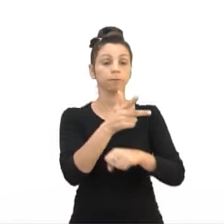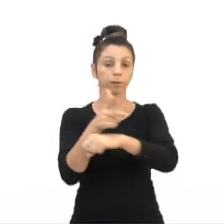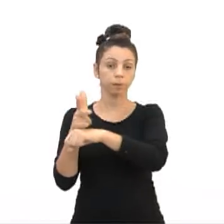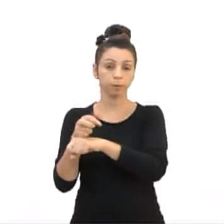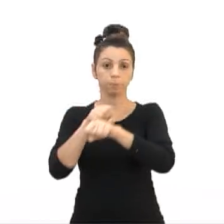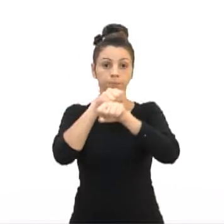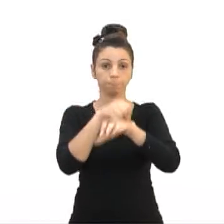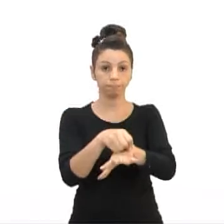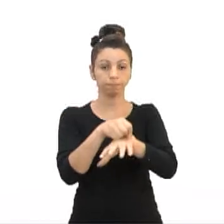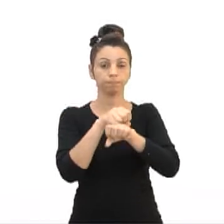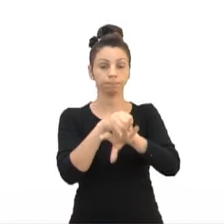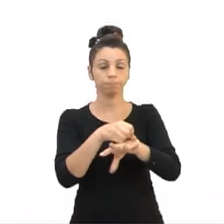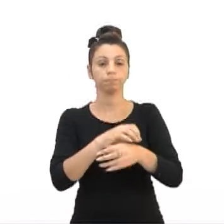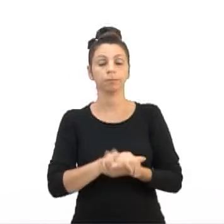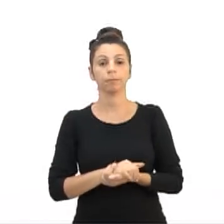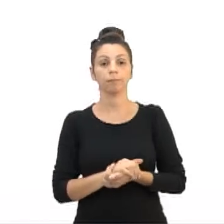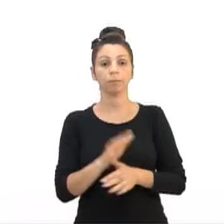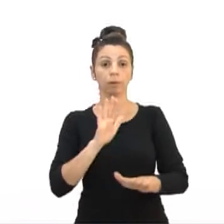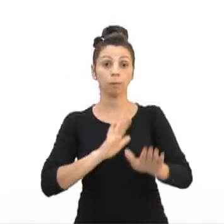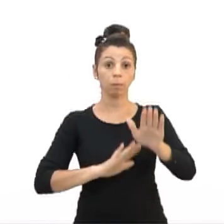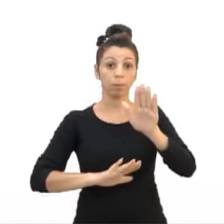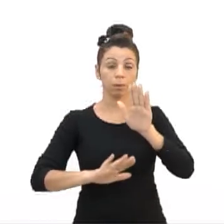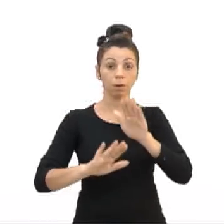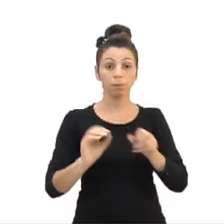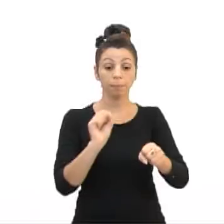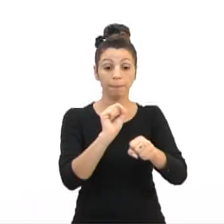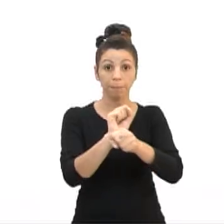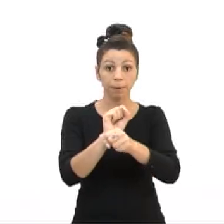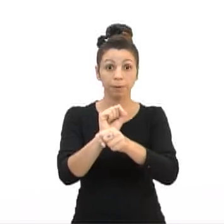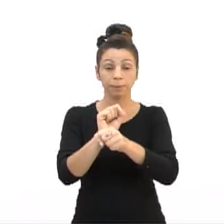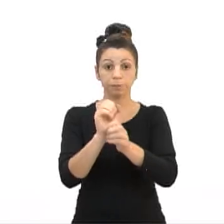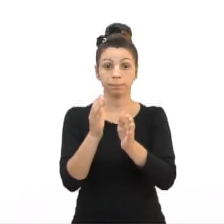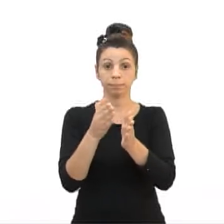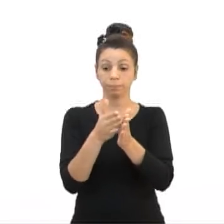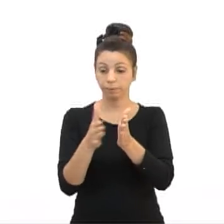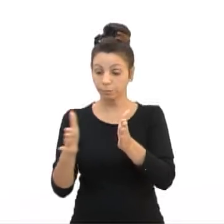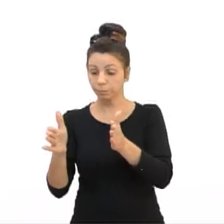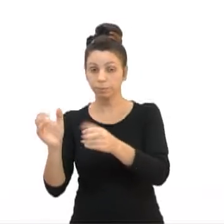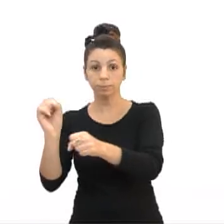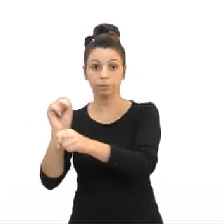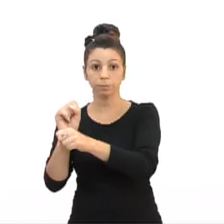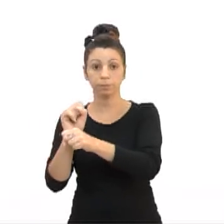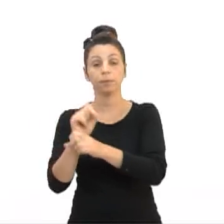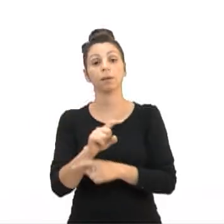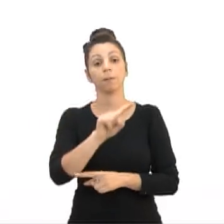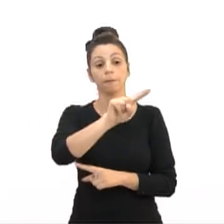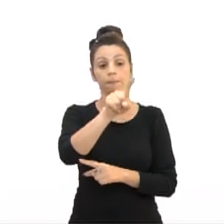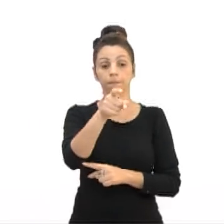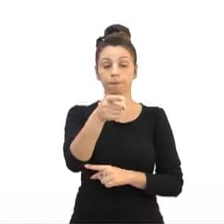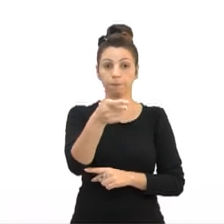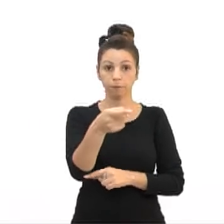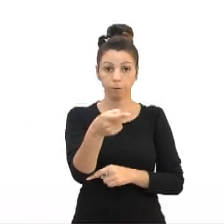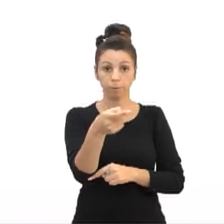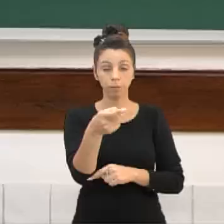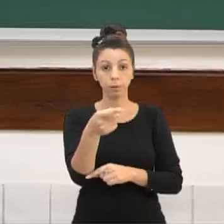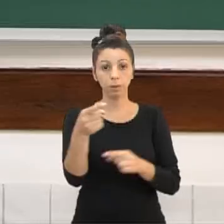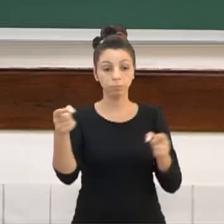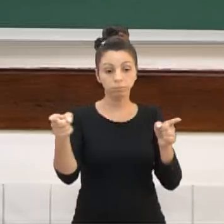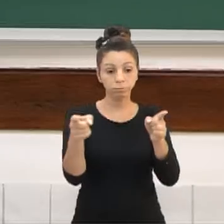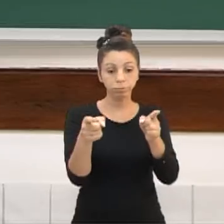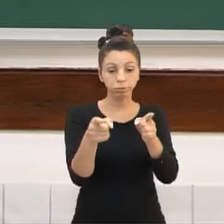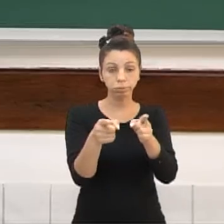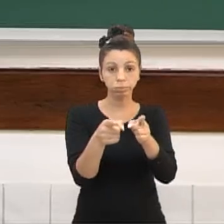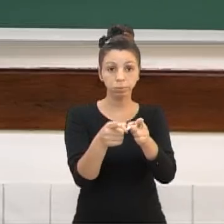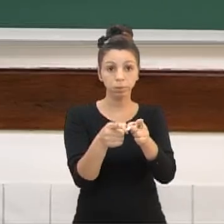podcast, ela tem que tomar cuidado com a questão das pausas, lembram-se? Então, a gente tem a vírgula, que é uma pausa menor,